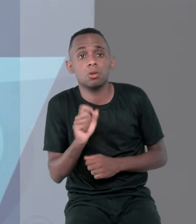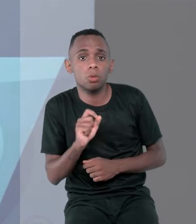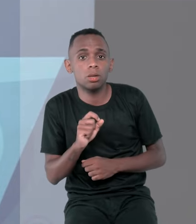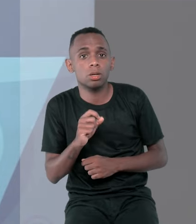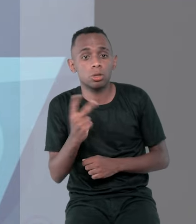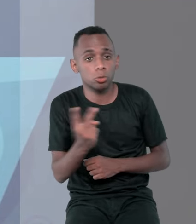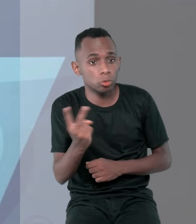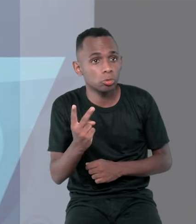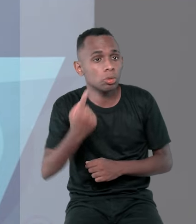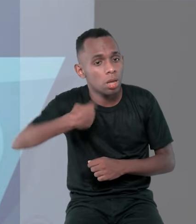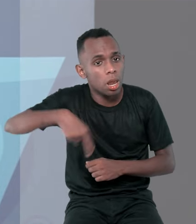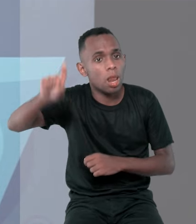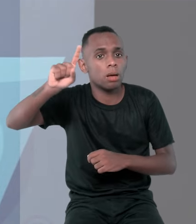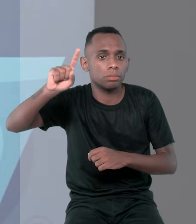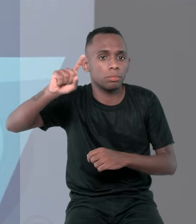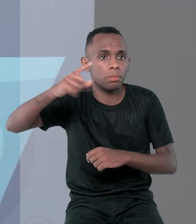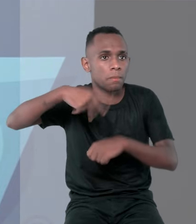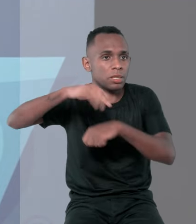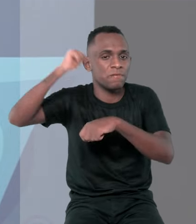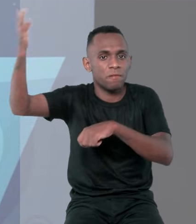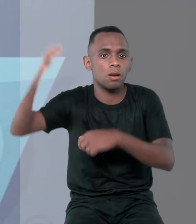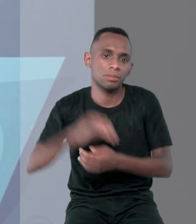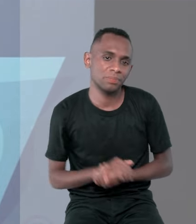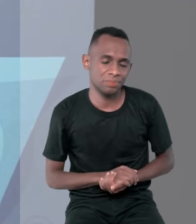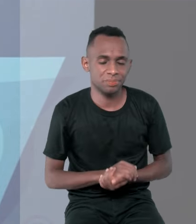estavam indo para São Petersburgo.